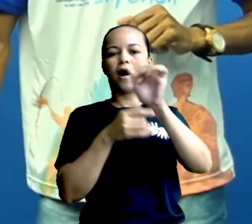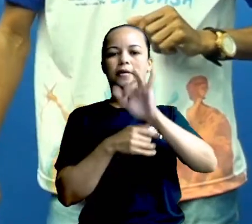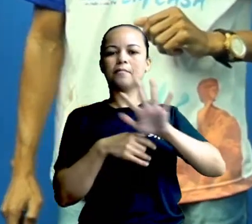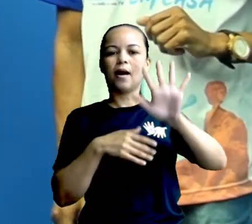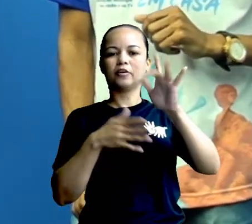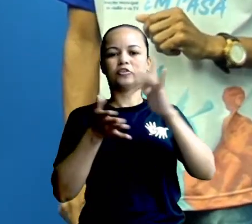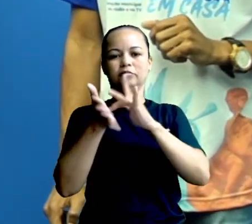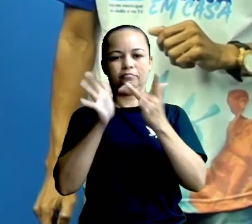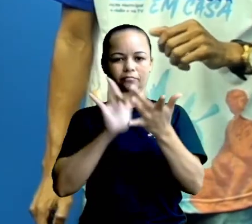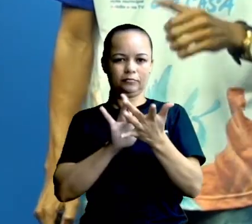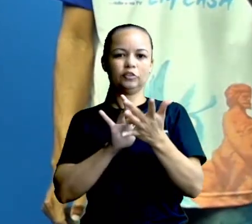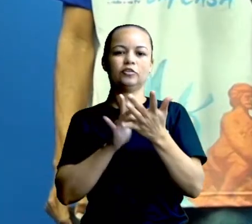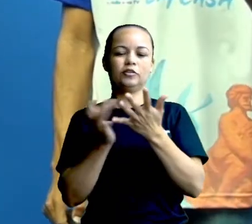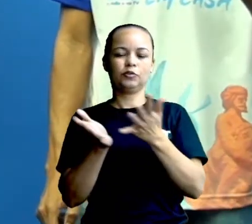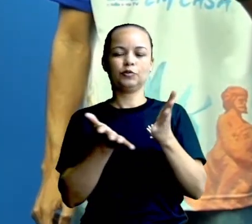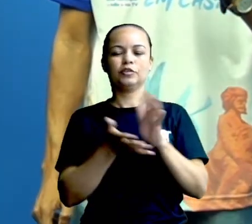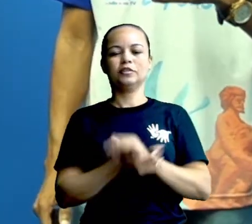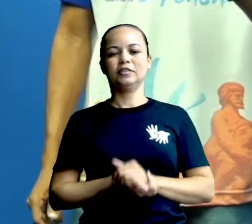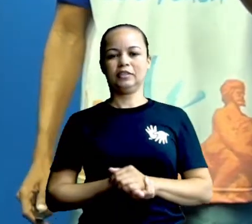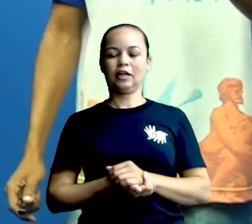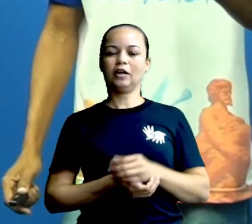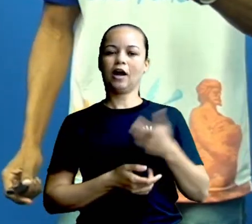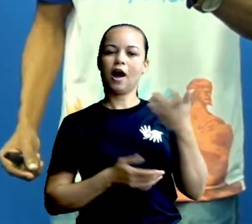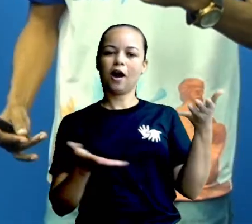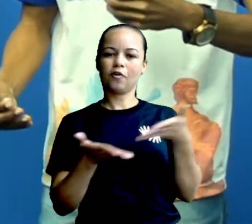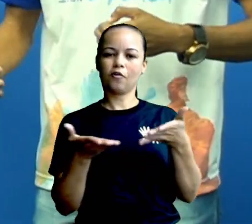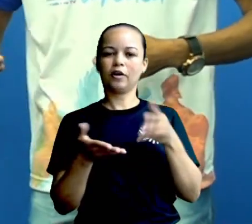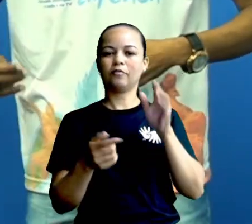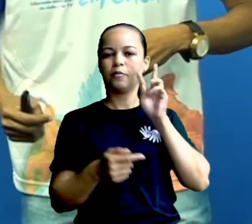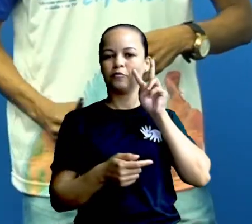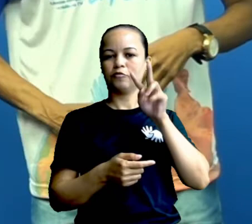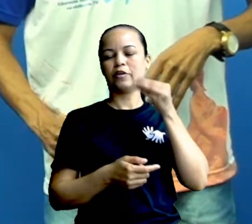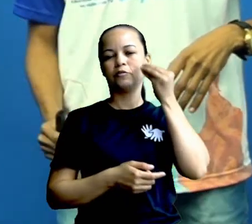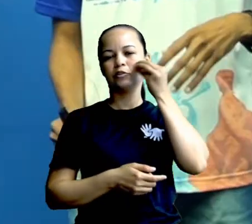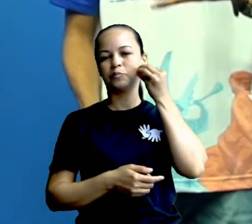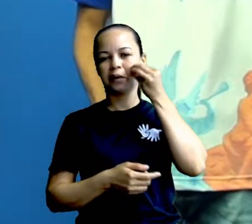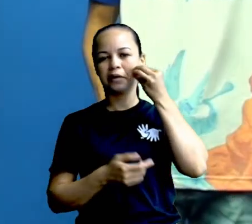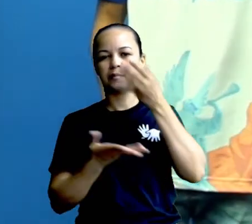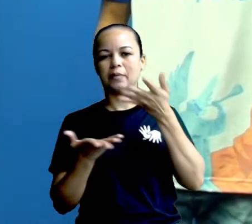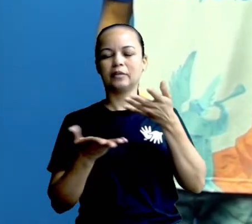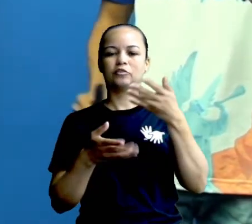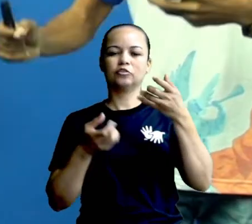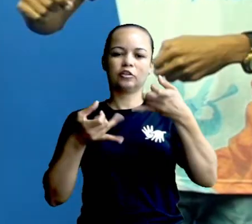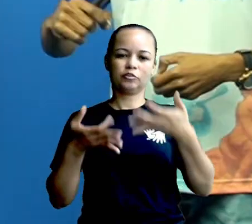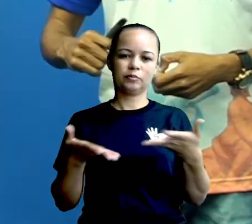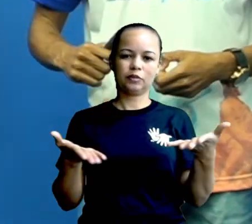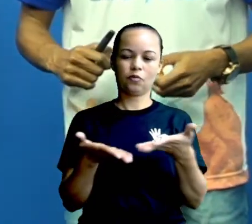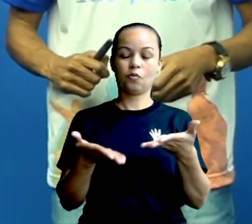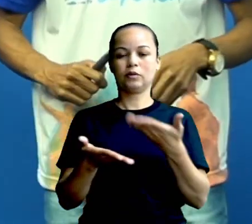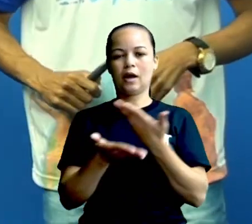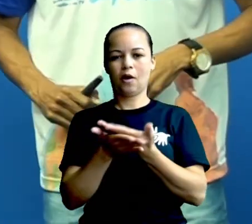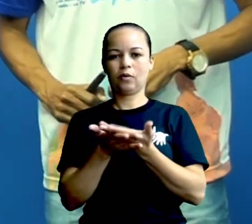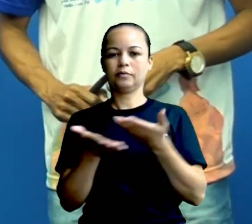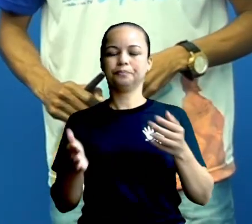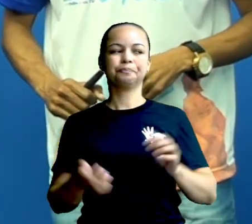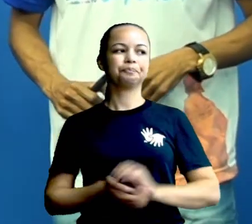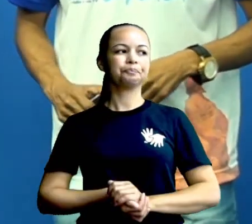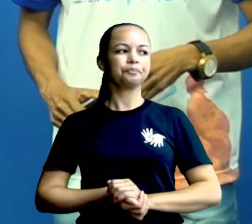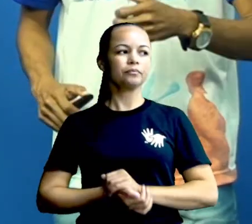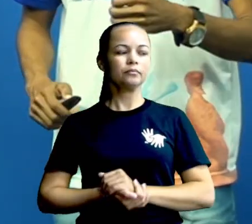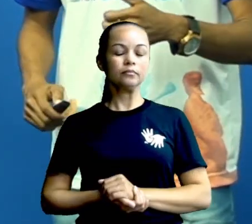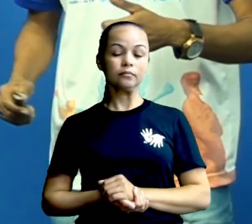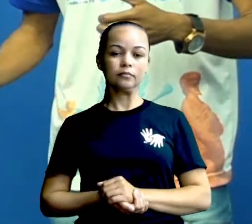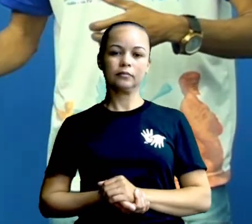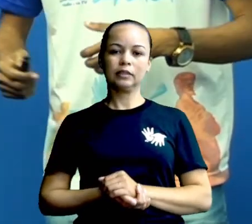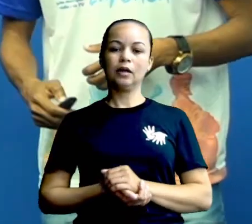imagem de Jesus. Beleza? Agora eu vou passar para você alguns experimentos aqui que a gente falou, mas vamos ver um pouquinho na aula da gente